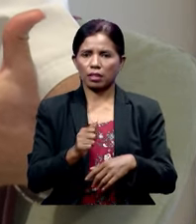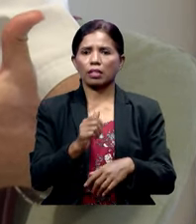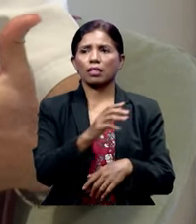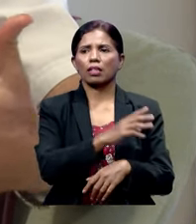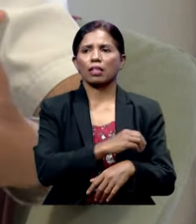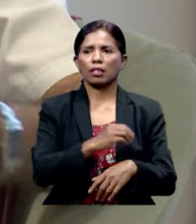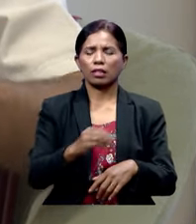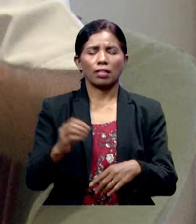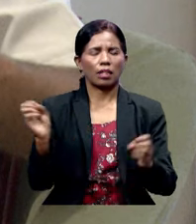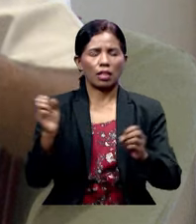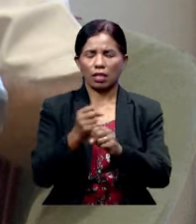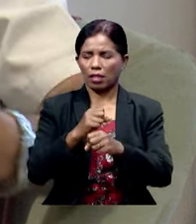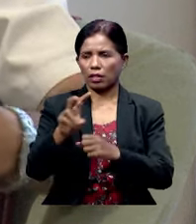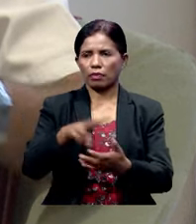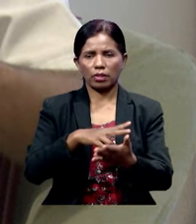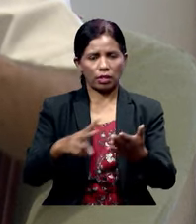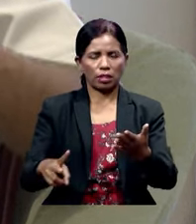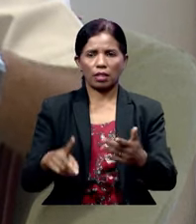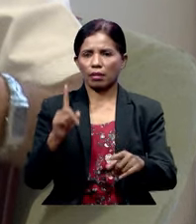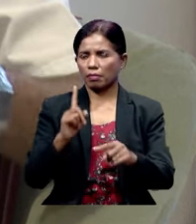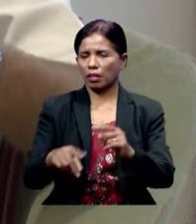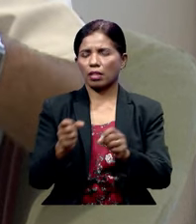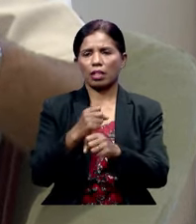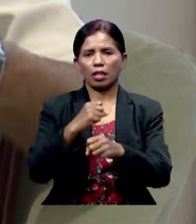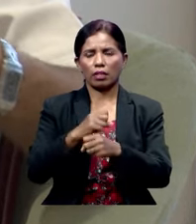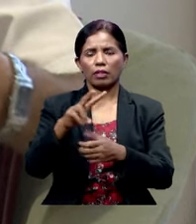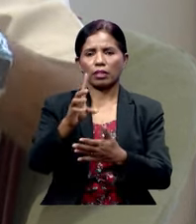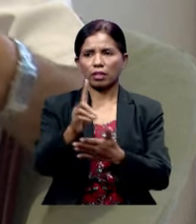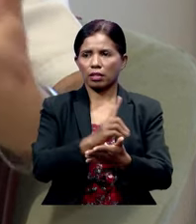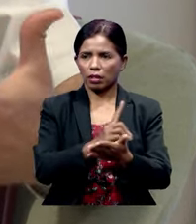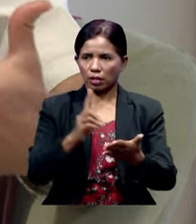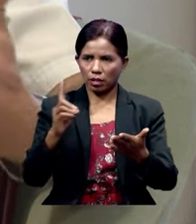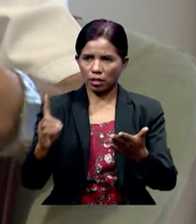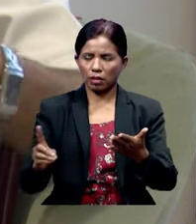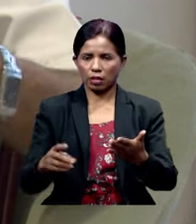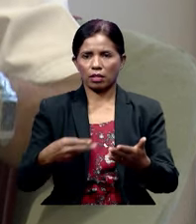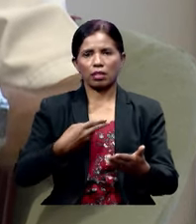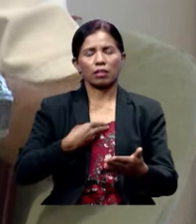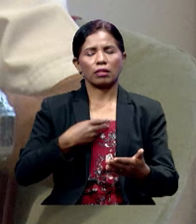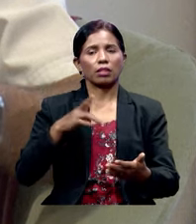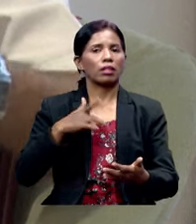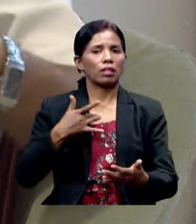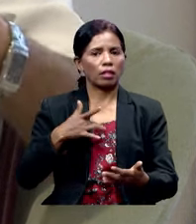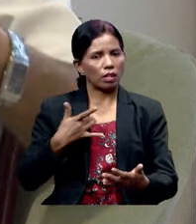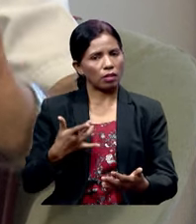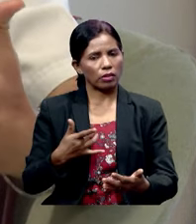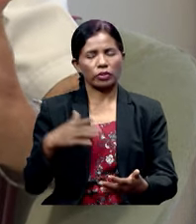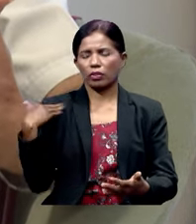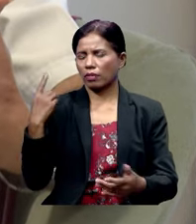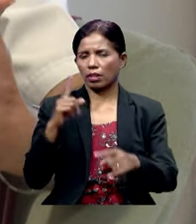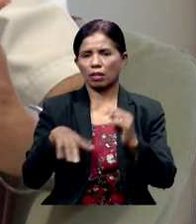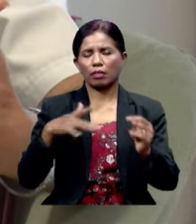através da violência não se realiza através da arrogância através de